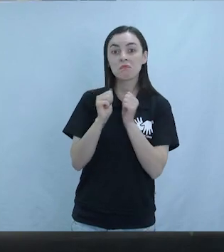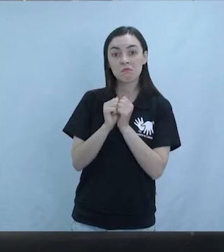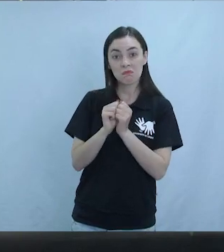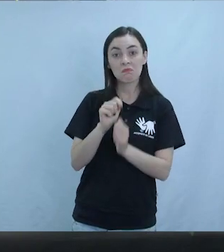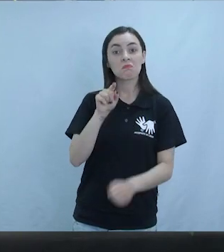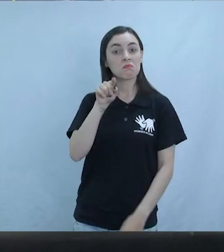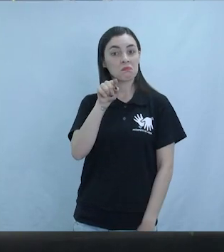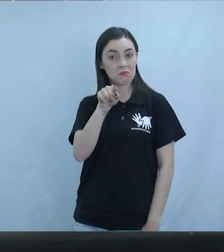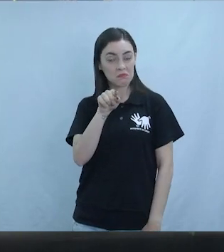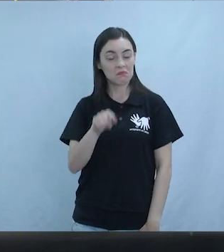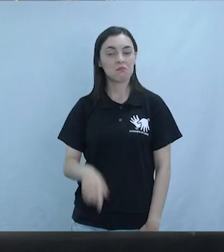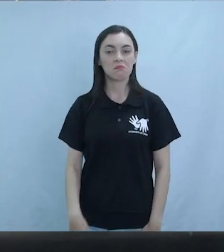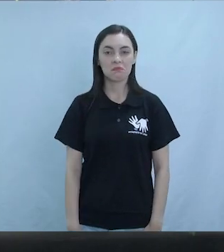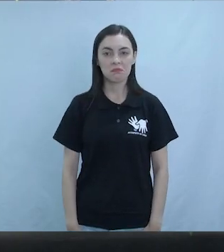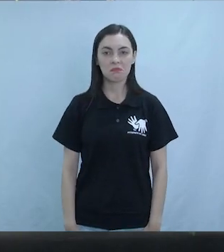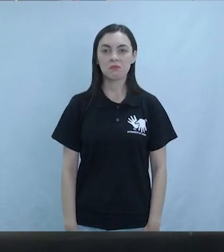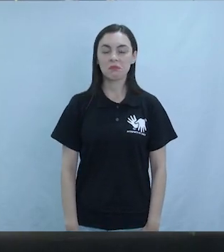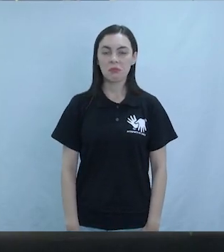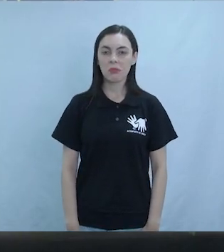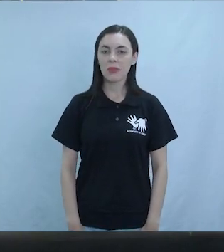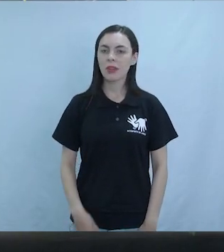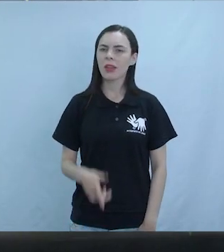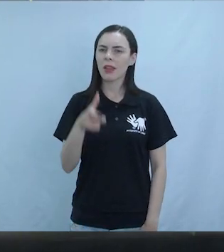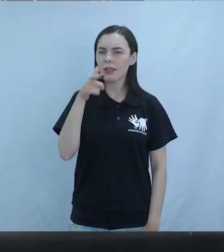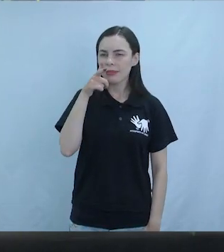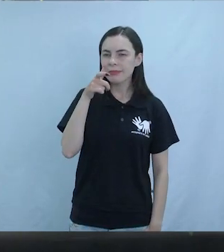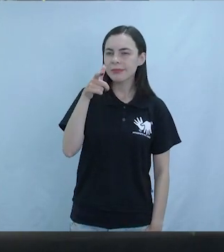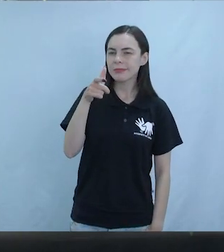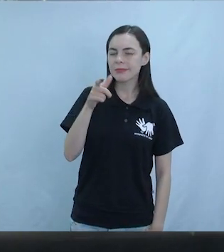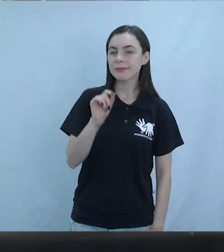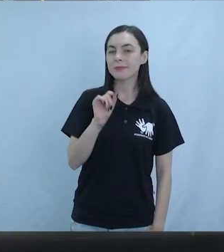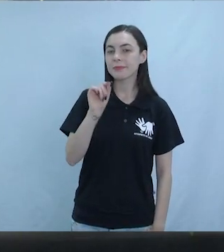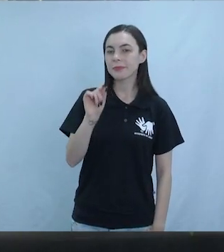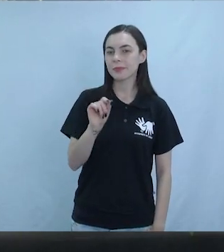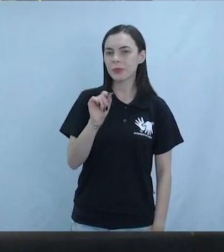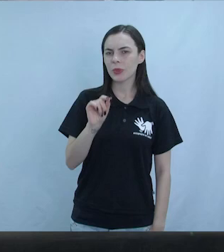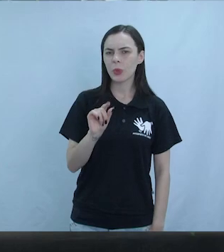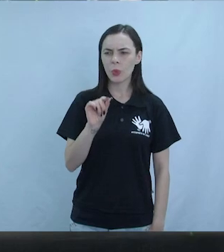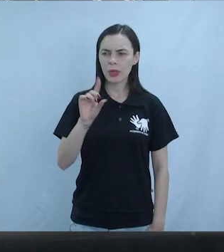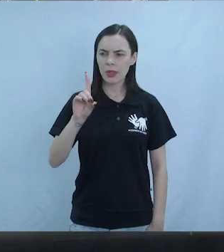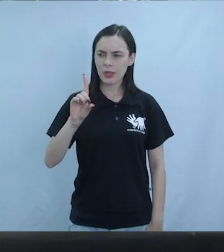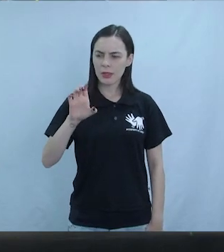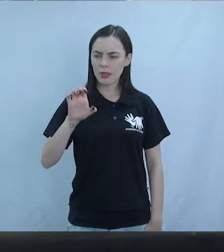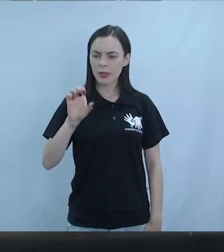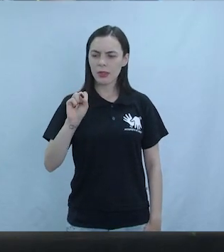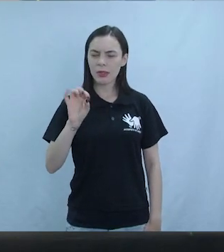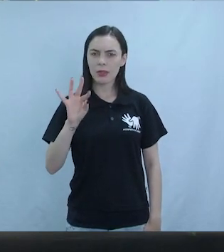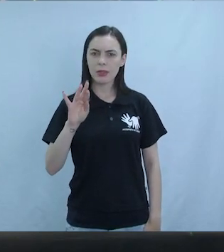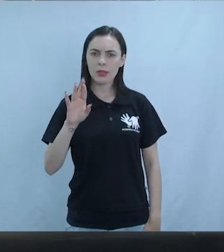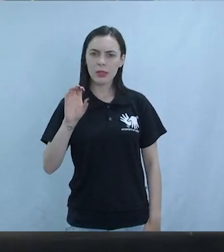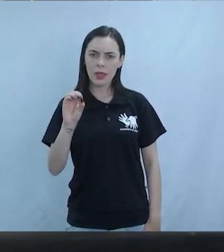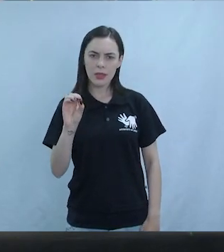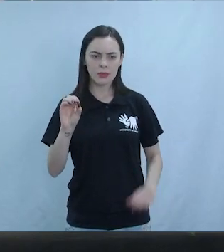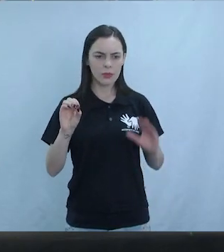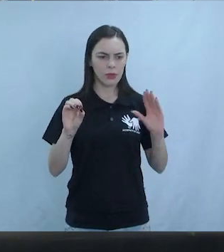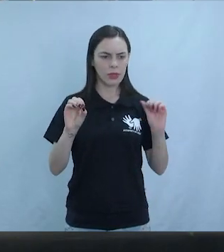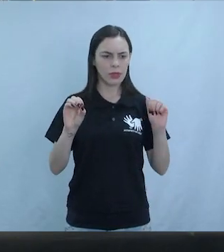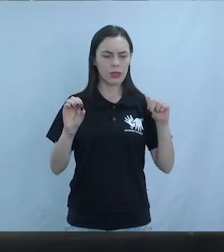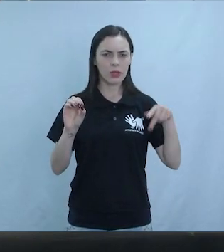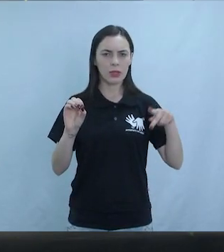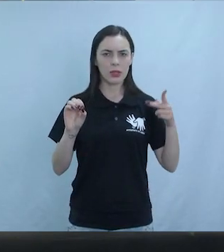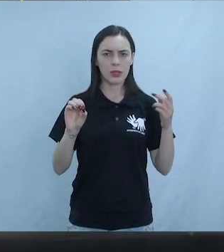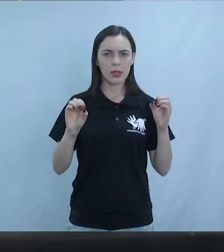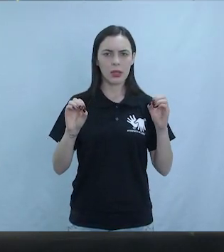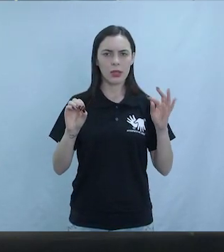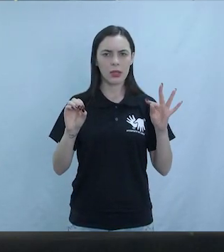com você essa história. E olha que interessante. O que é o destro, o que é o canhoto?